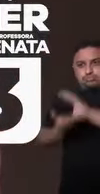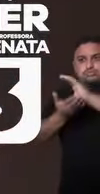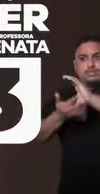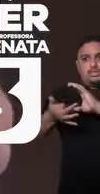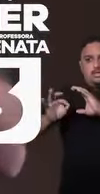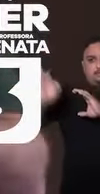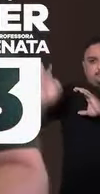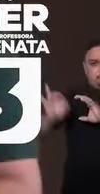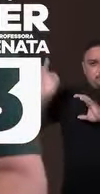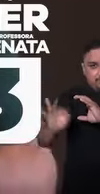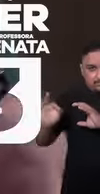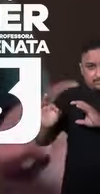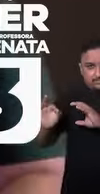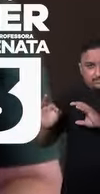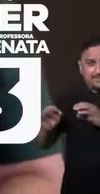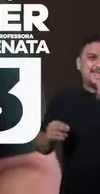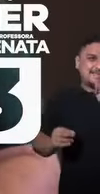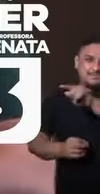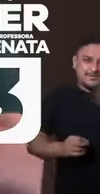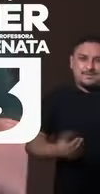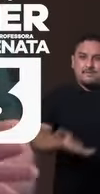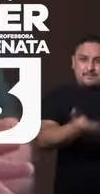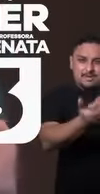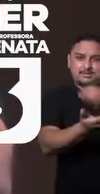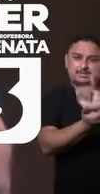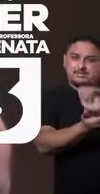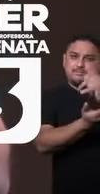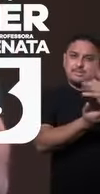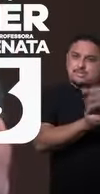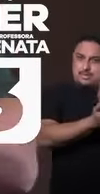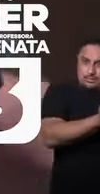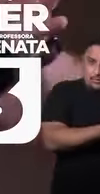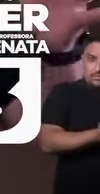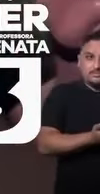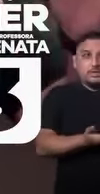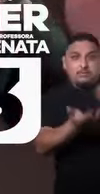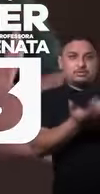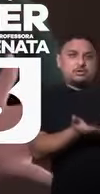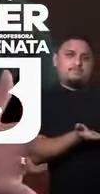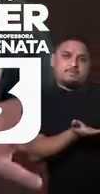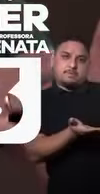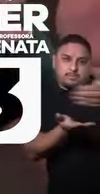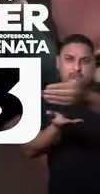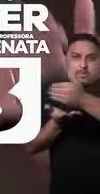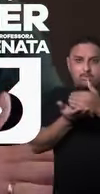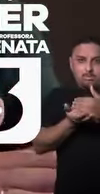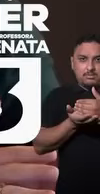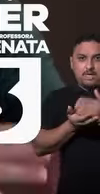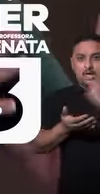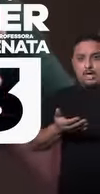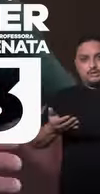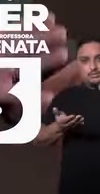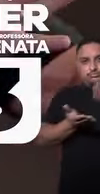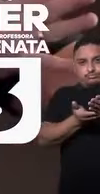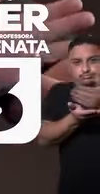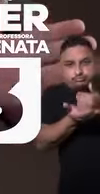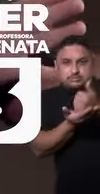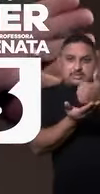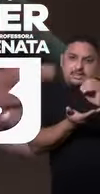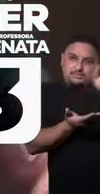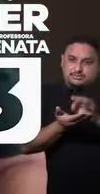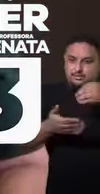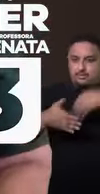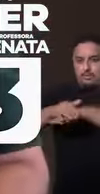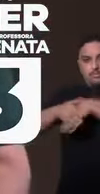de 10% do teu IPTU, do teu alvará. Nós não vamos pegar dinheiro emprestado para fazer creche, até porque também o